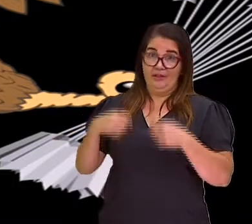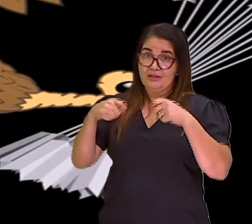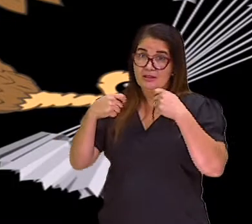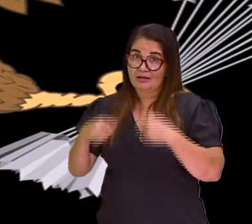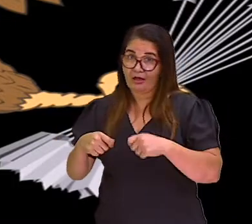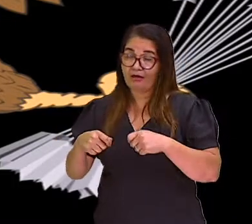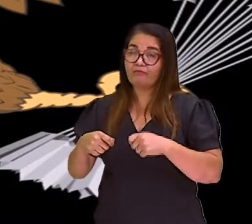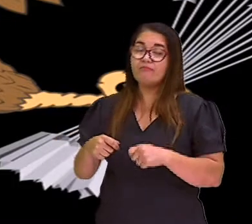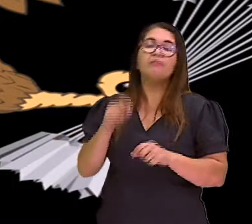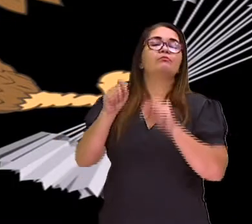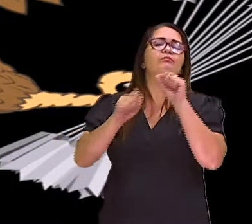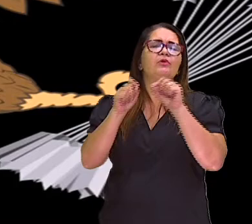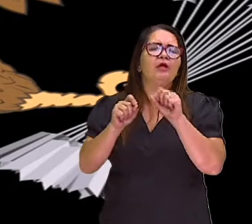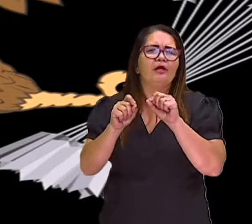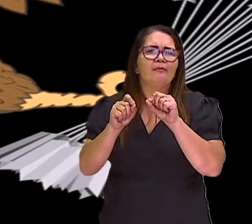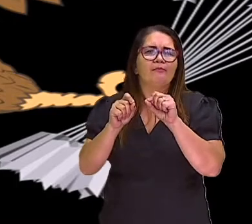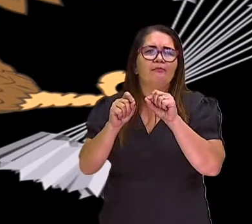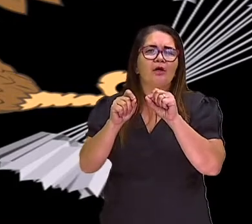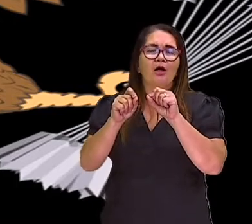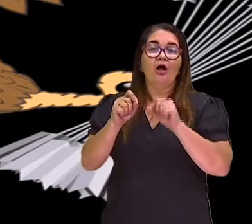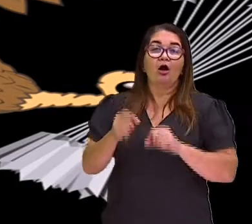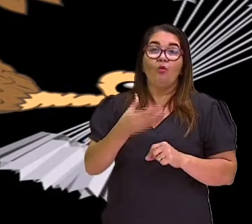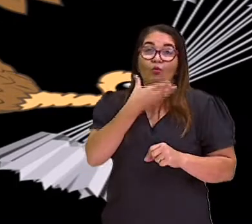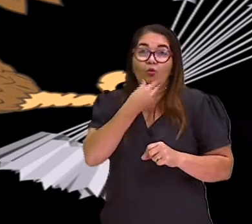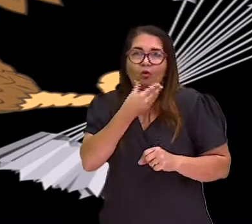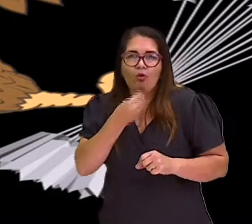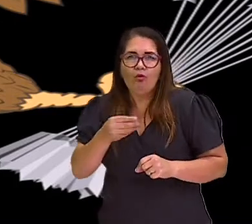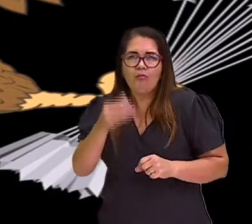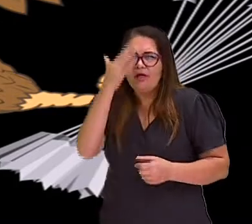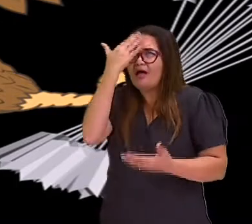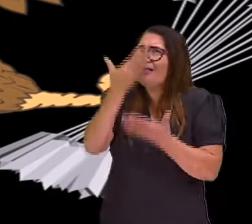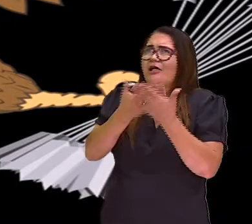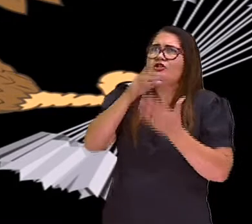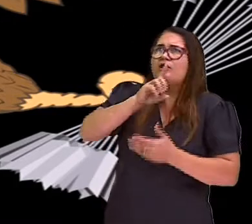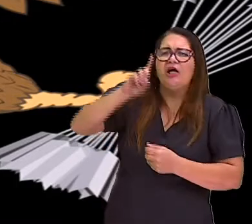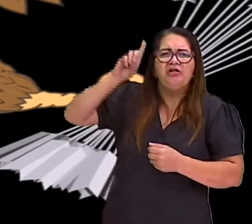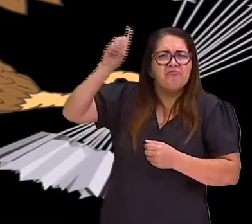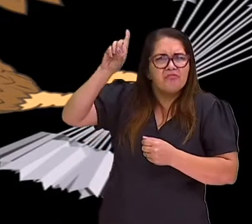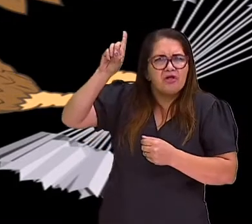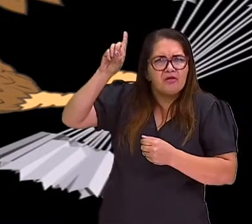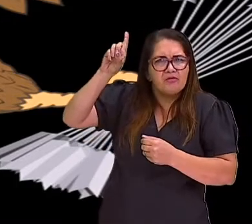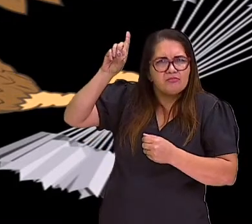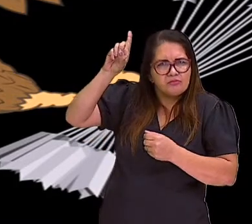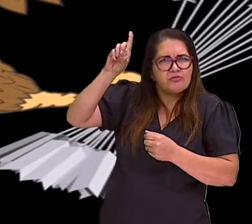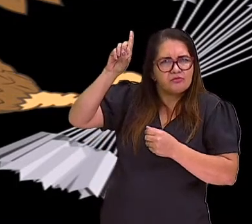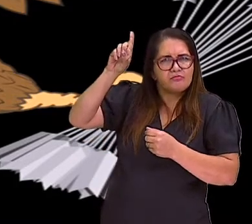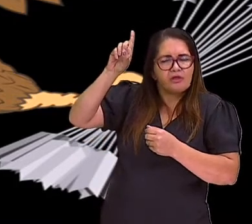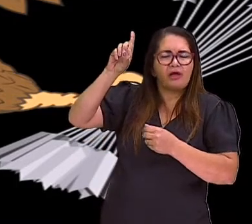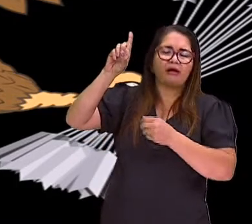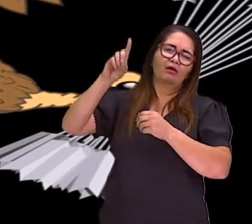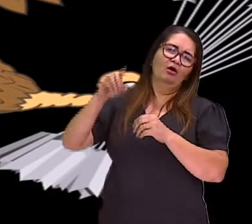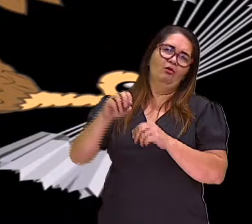acreditar, crer em um Deus ou em algo, mas principalmente